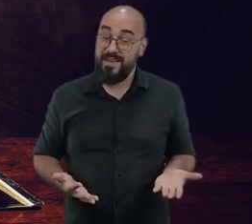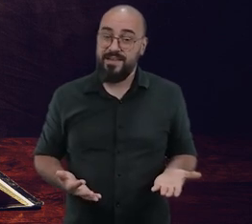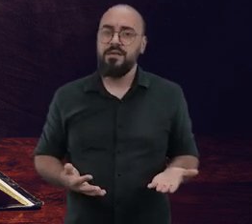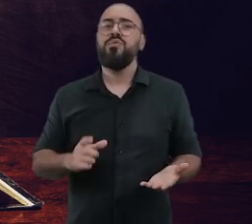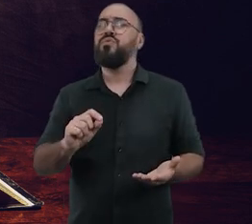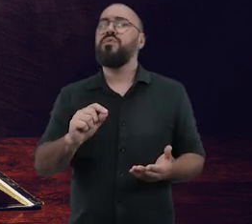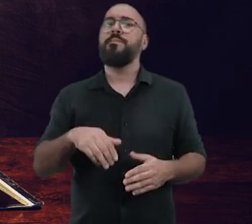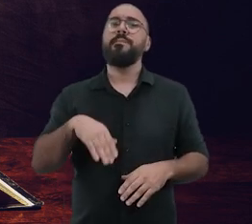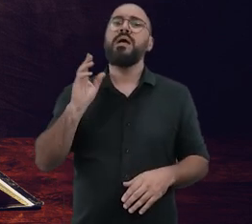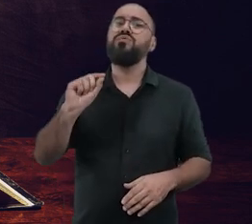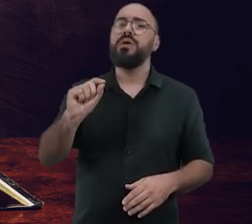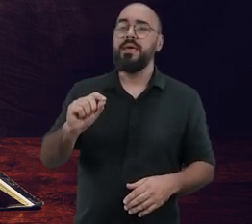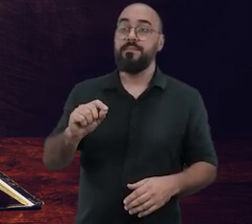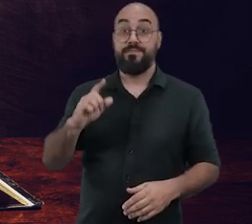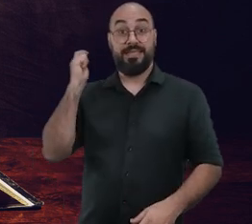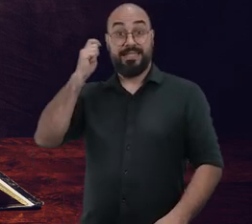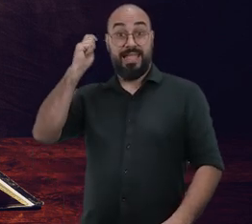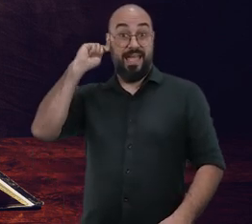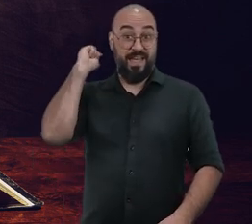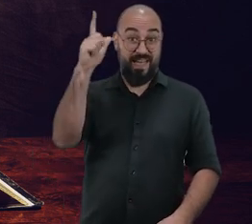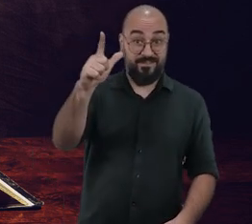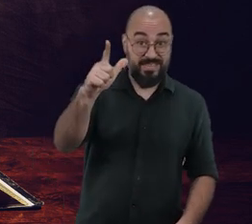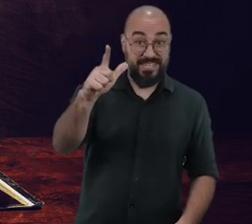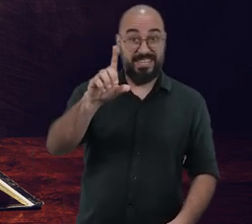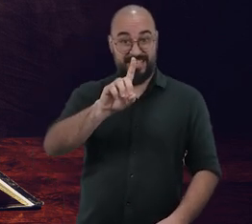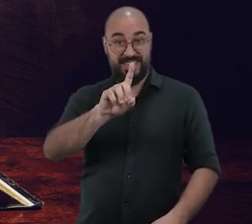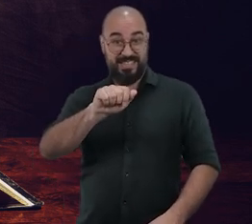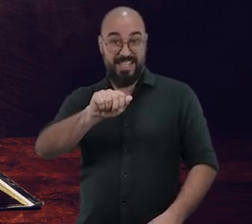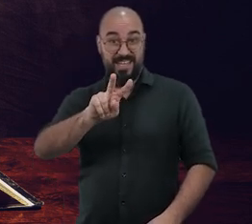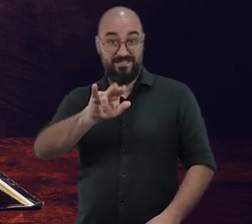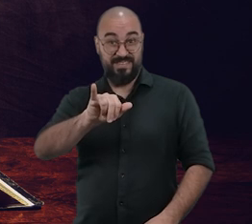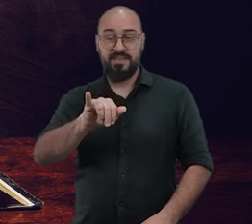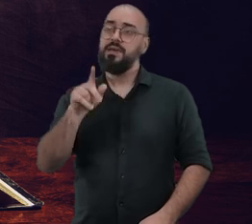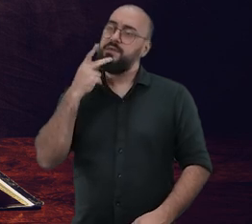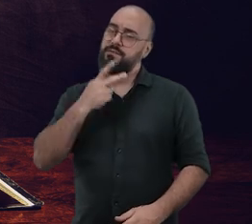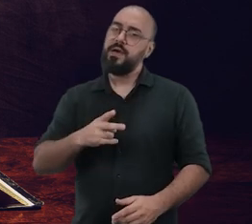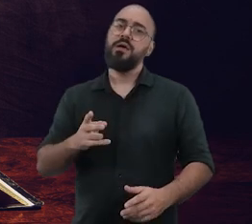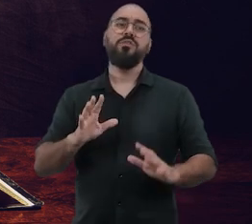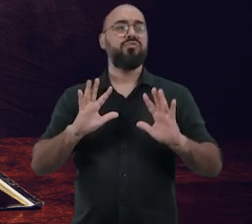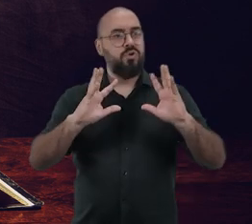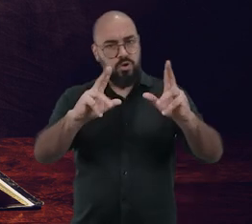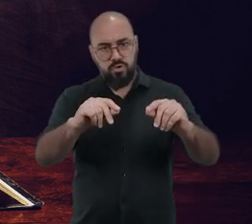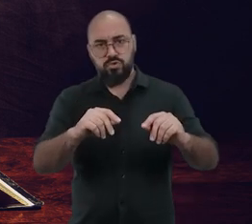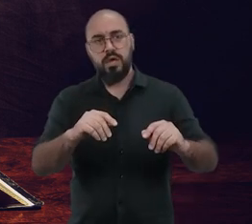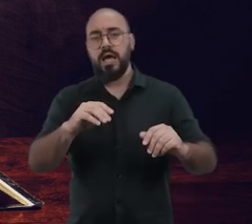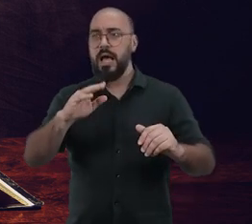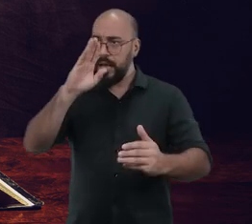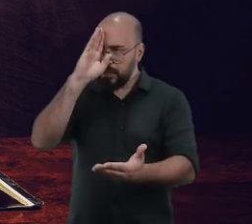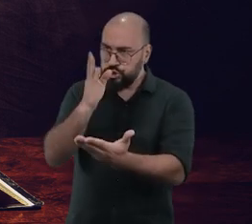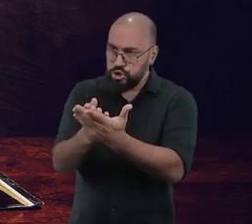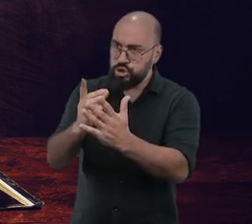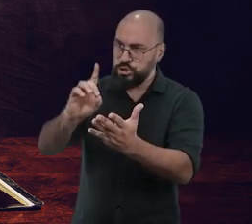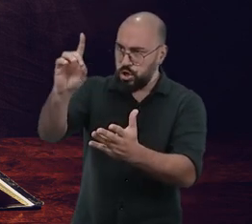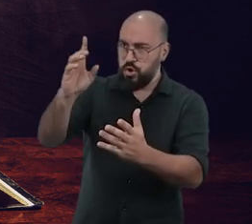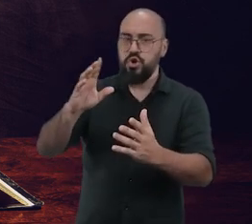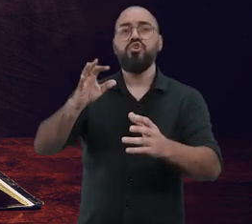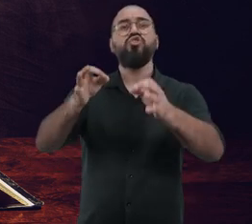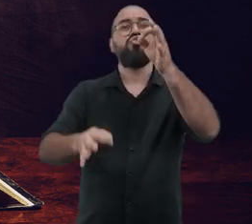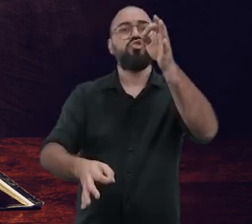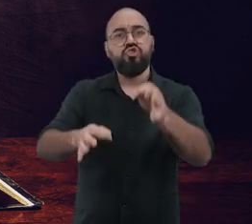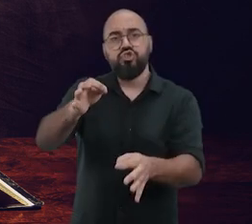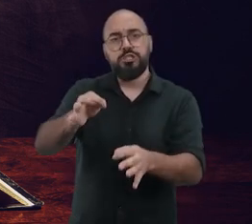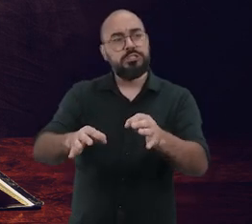assim também que Davi declara ser bem-aventurado aquele a quem Deus atribui justiça, independentemente de